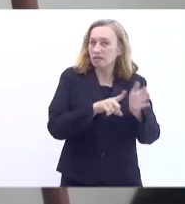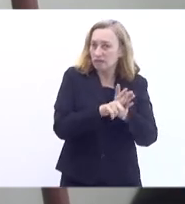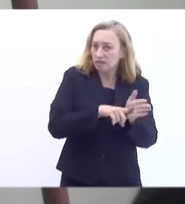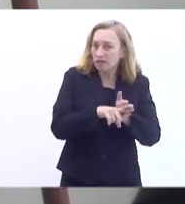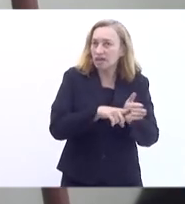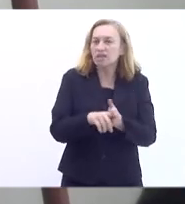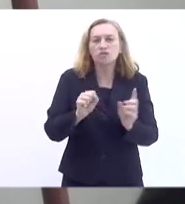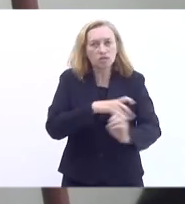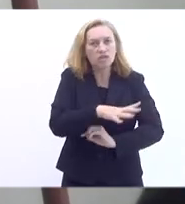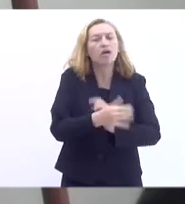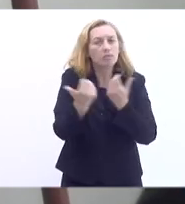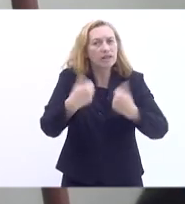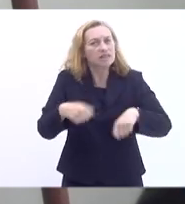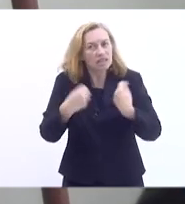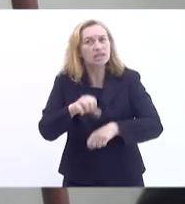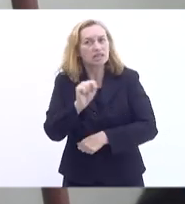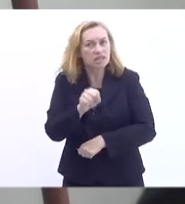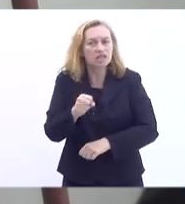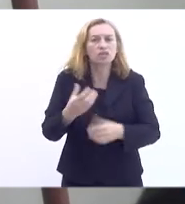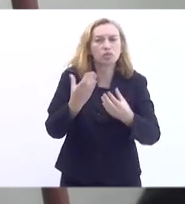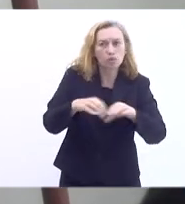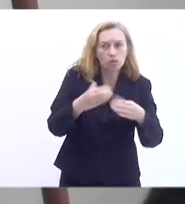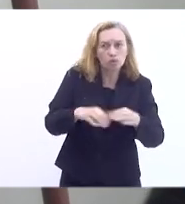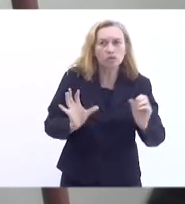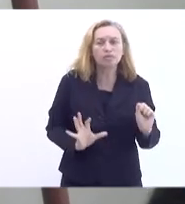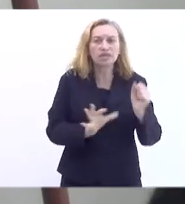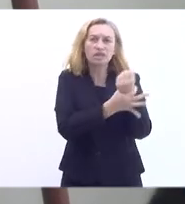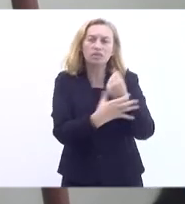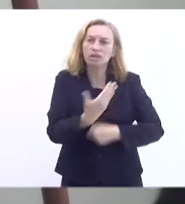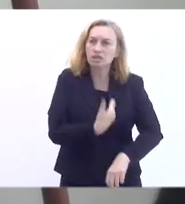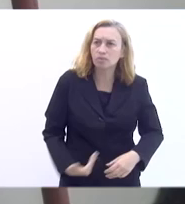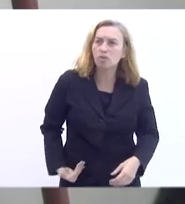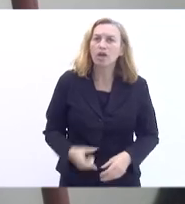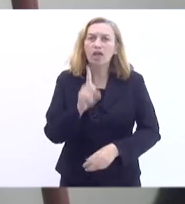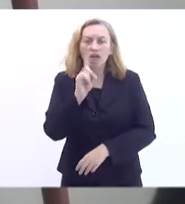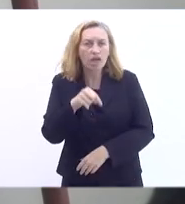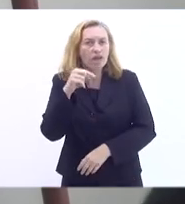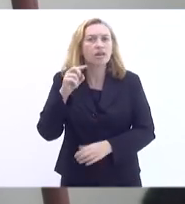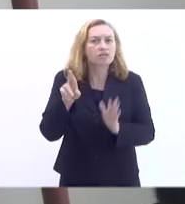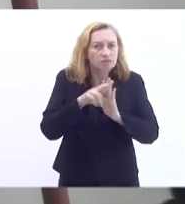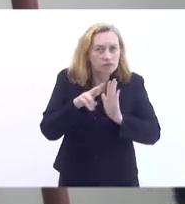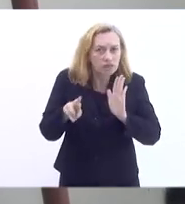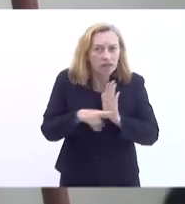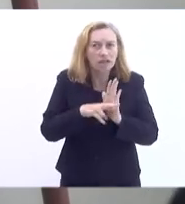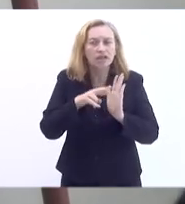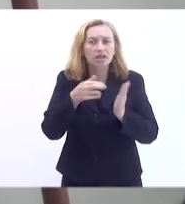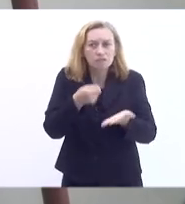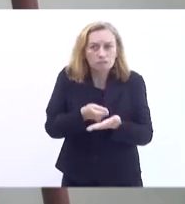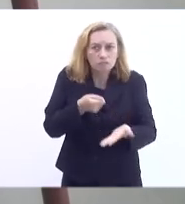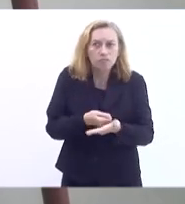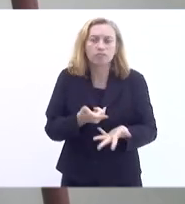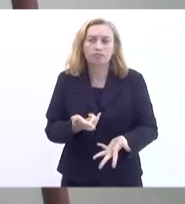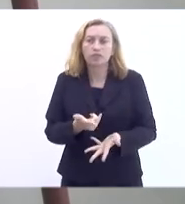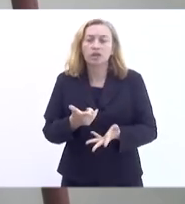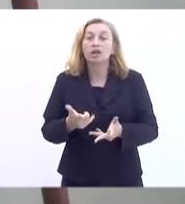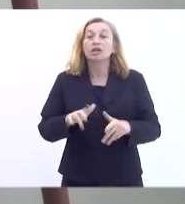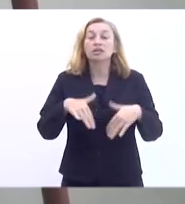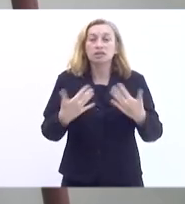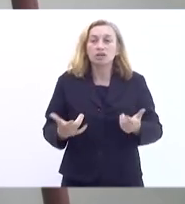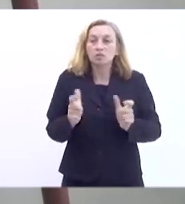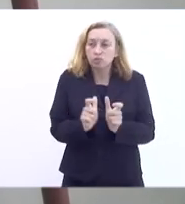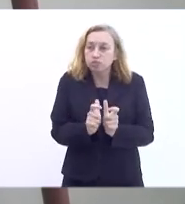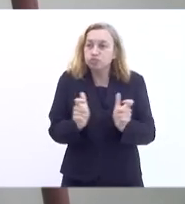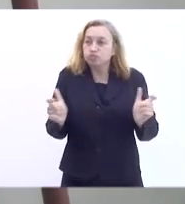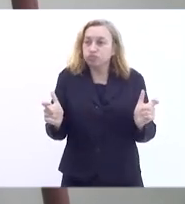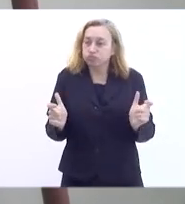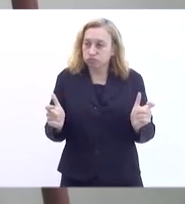social e tem que ser no no concurso para segurança pública ela é muito rigorosa então esse universo que você imagina grande